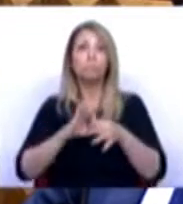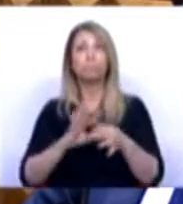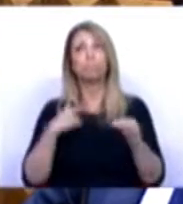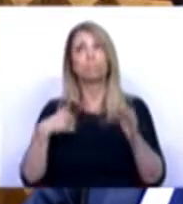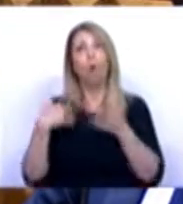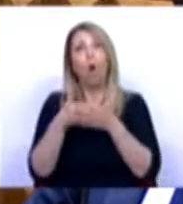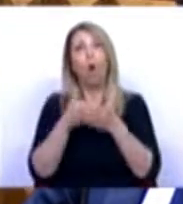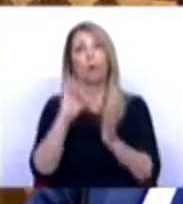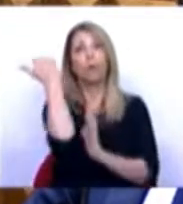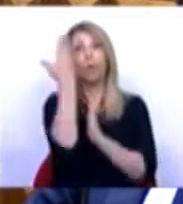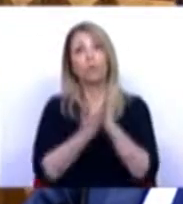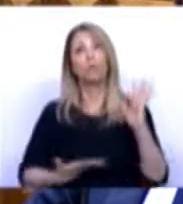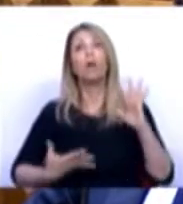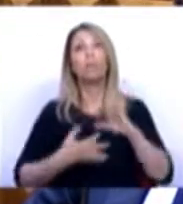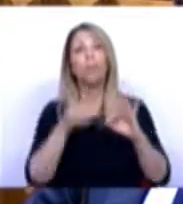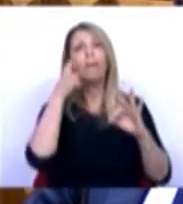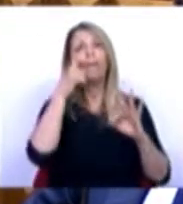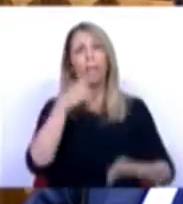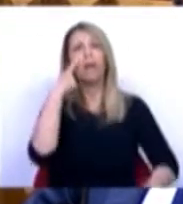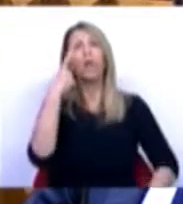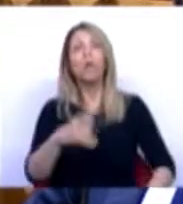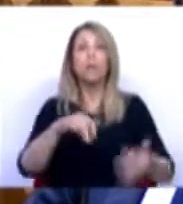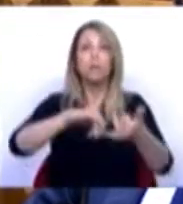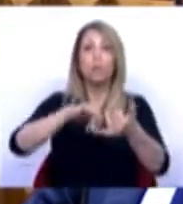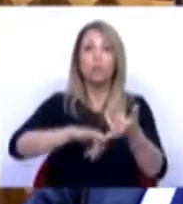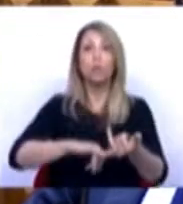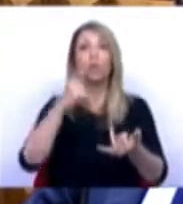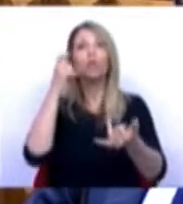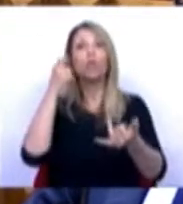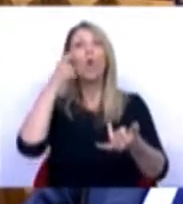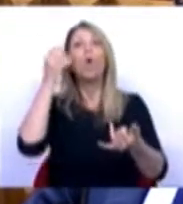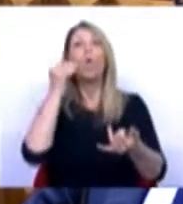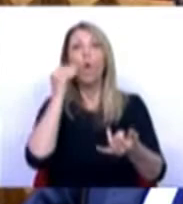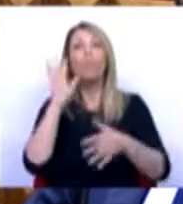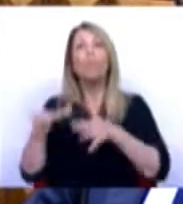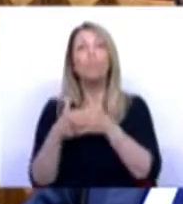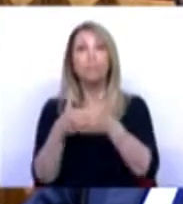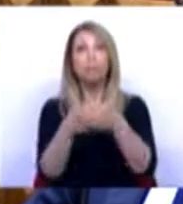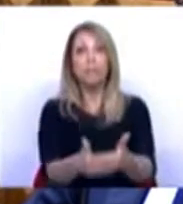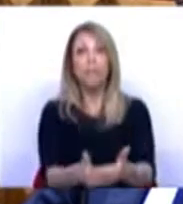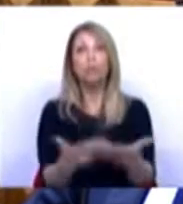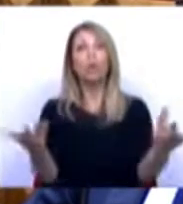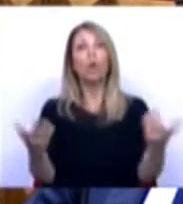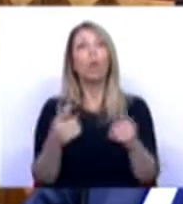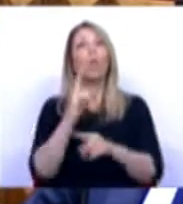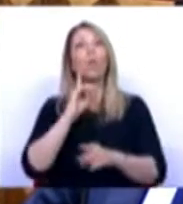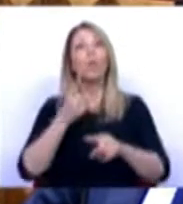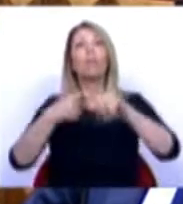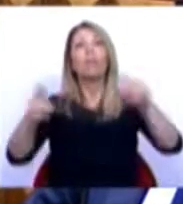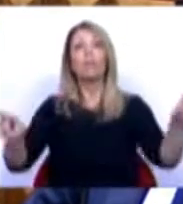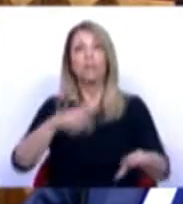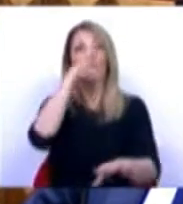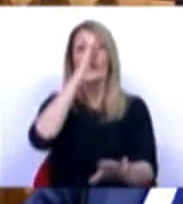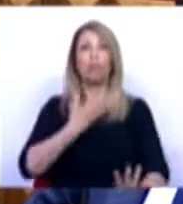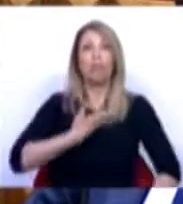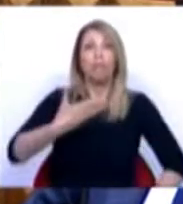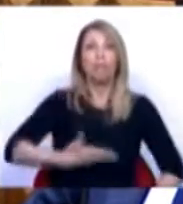constitucional, ou seja, quem é que reconhece associações, como é que deve ser esse procedimento. O que nos distingue dos Estados que não são Estados de Direito é que nós